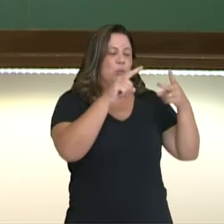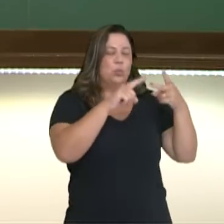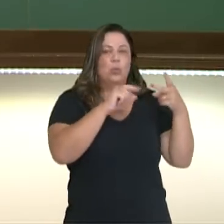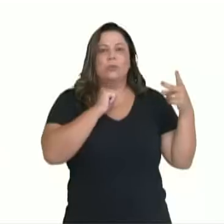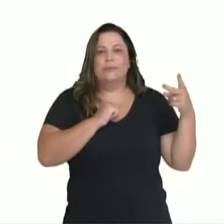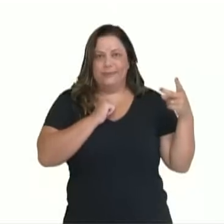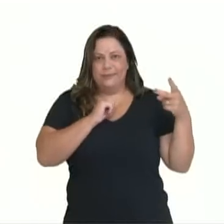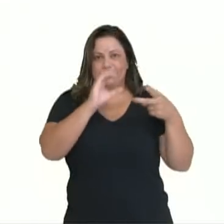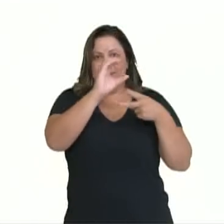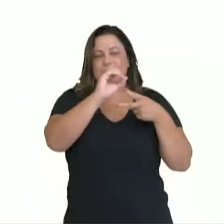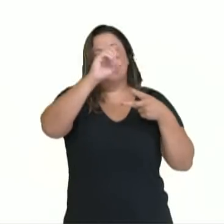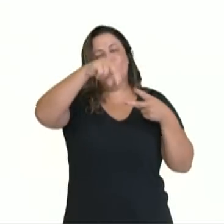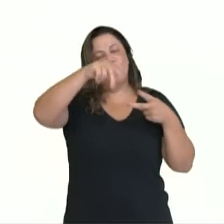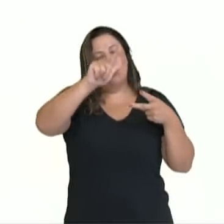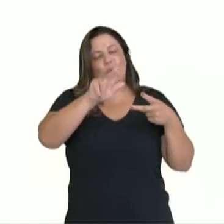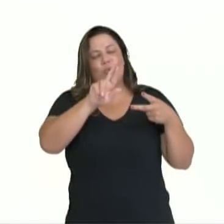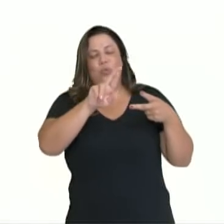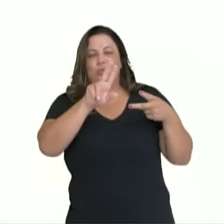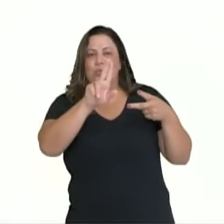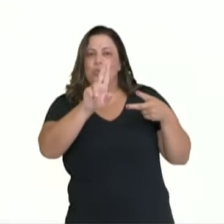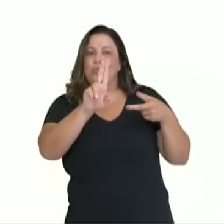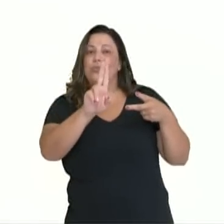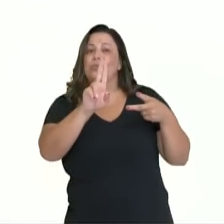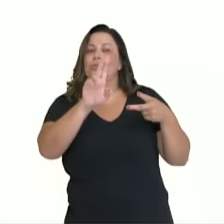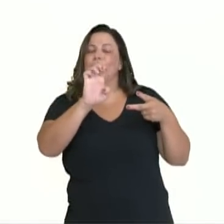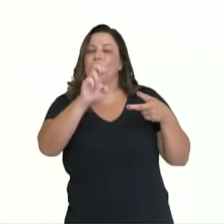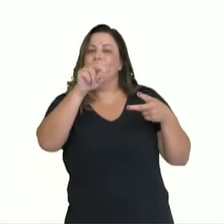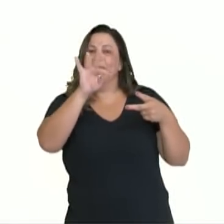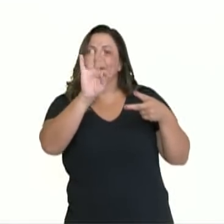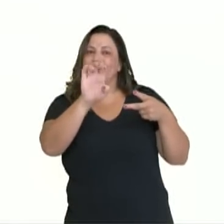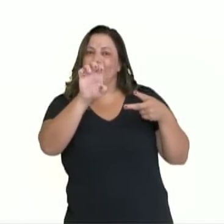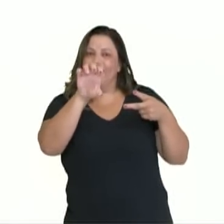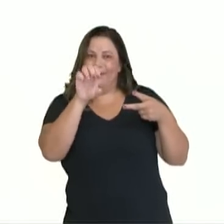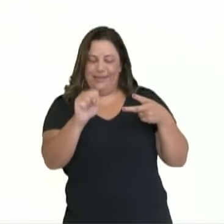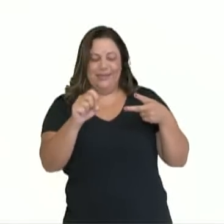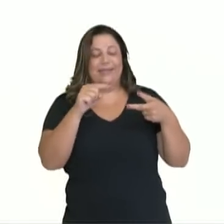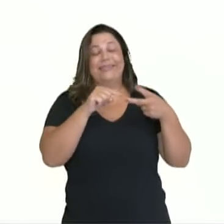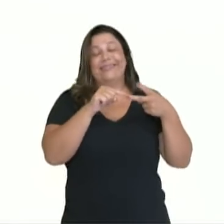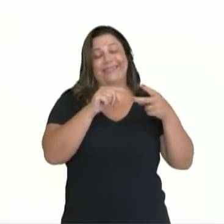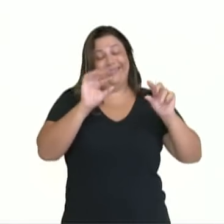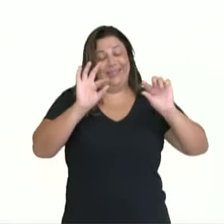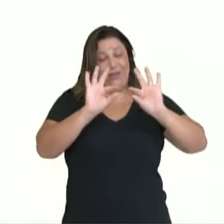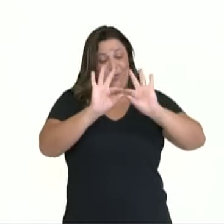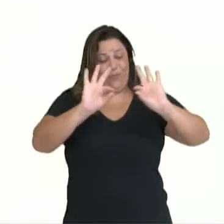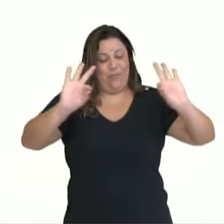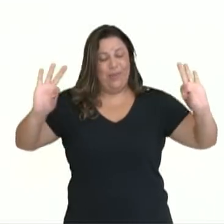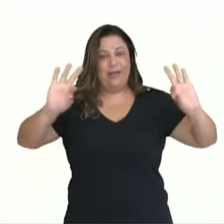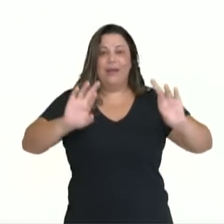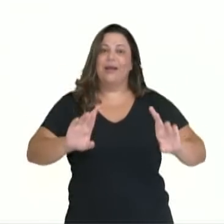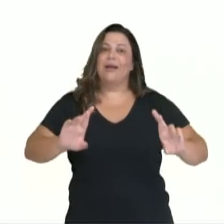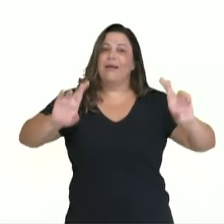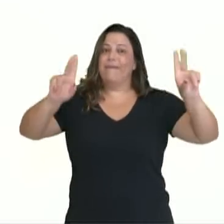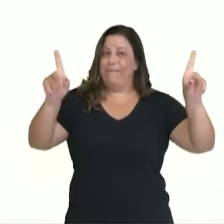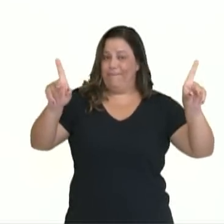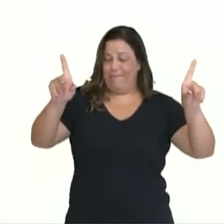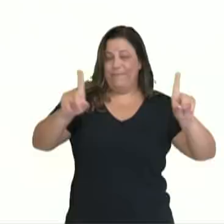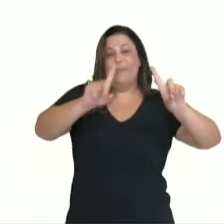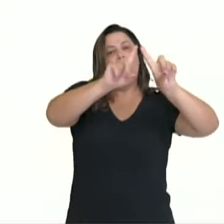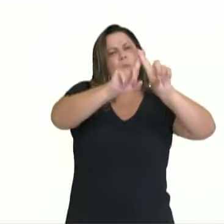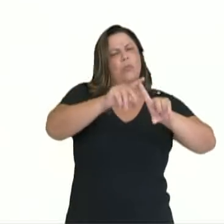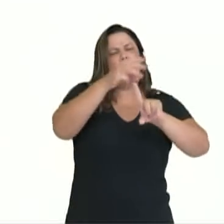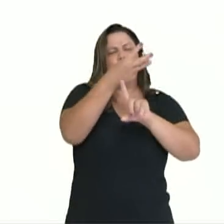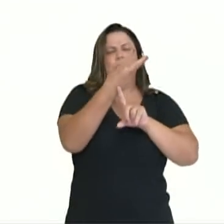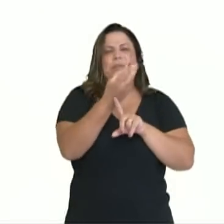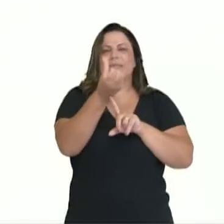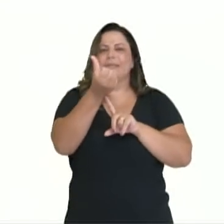são côngruos ou congruentes quando as suas medidas diferem em um múltiplo de 360